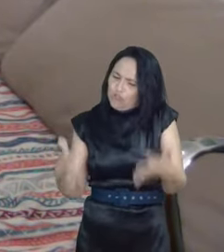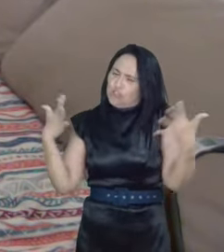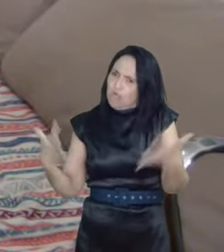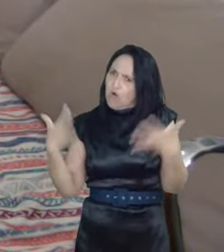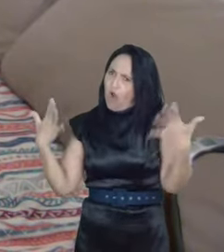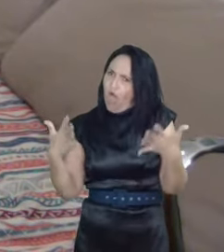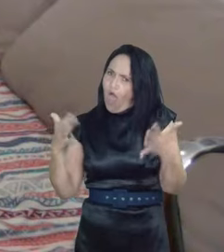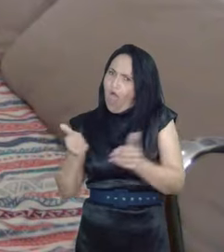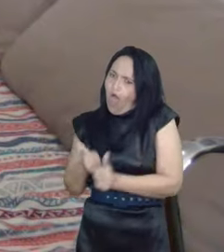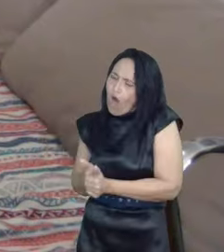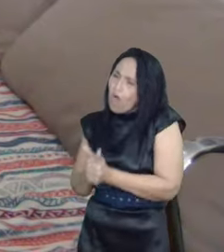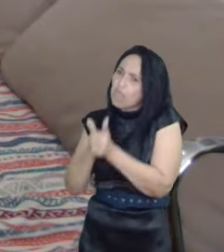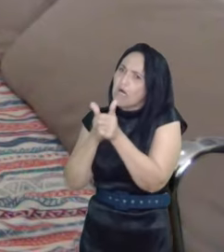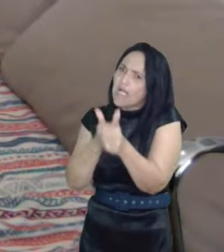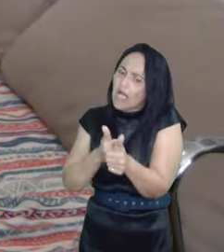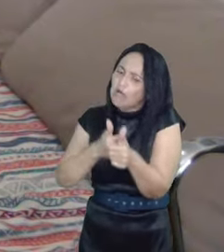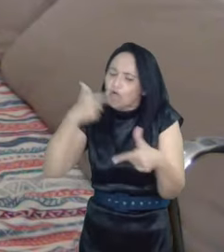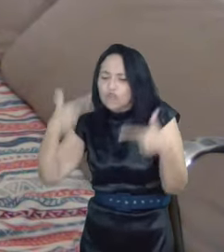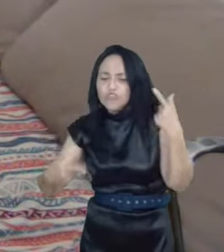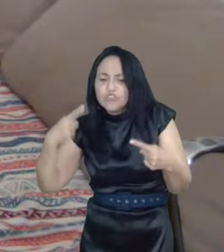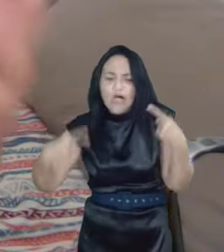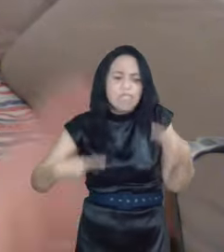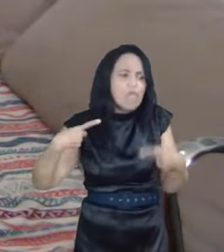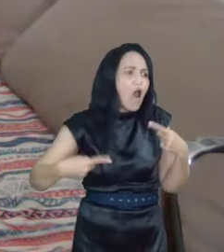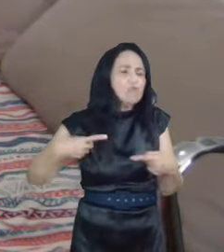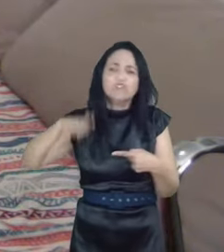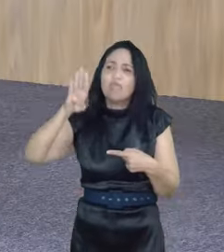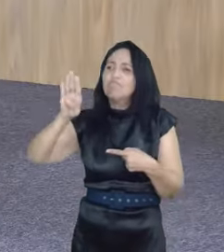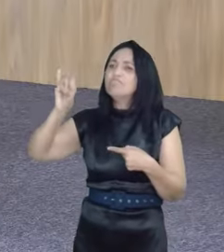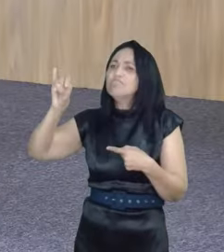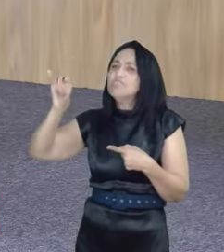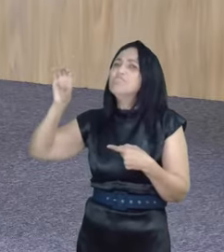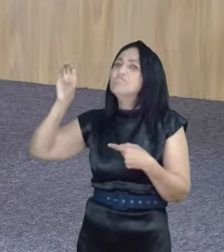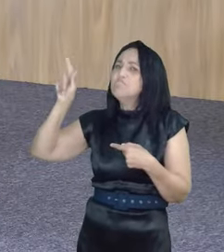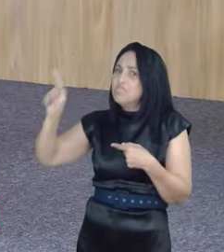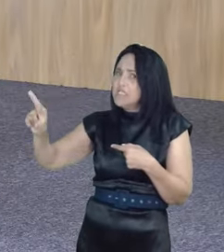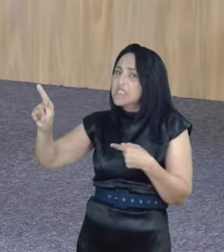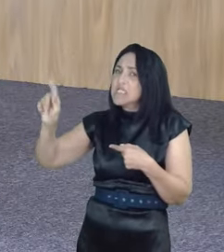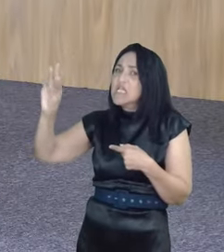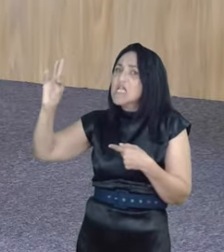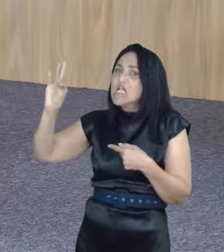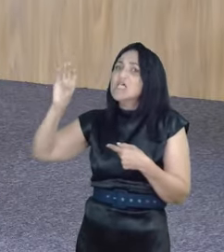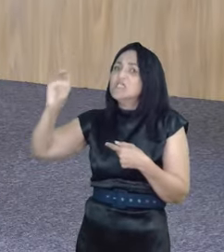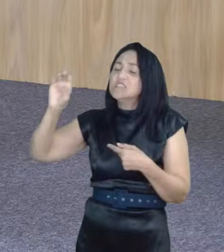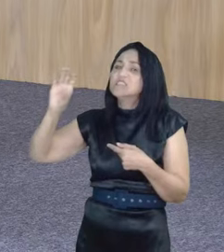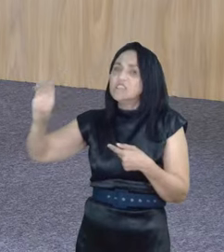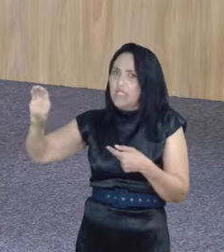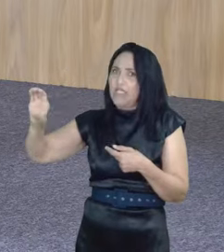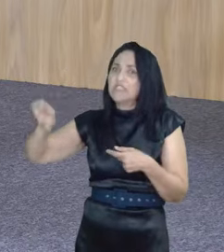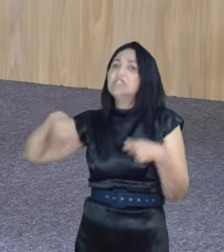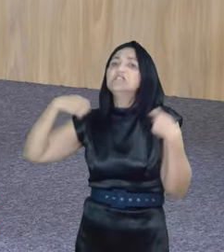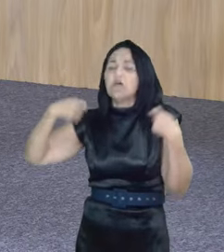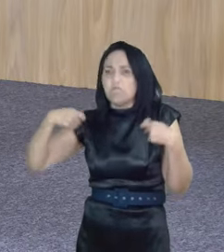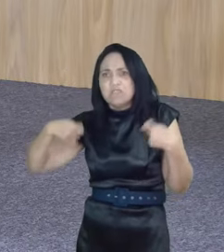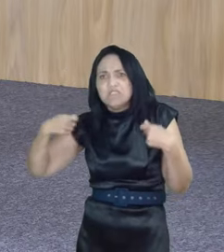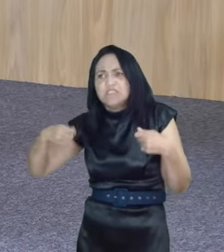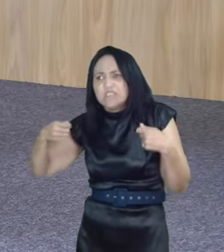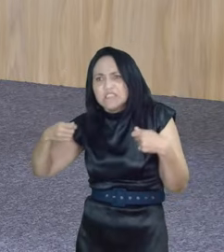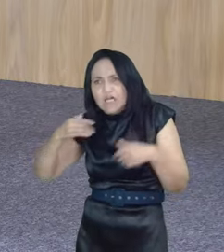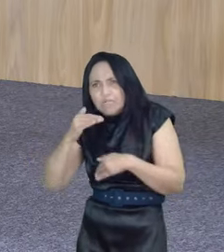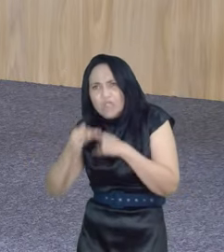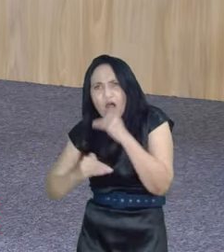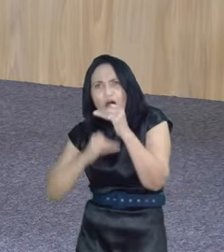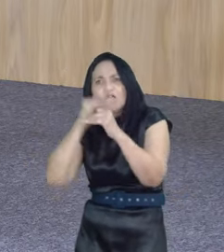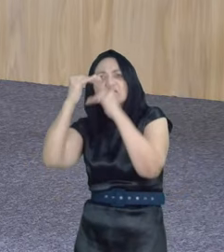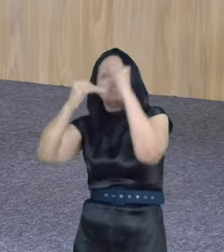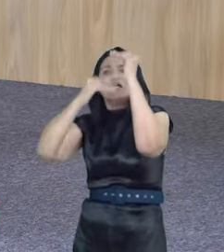desse debate aí sobre a regulação das Big Techs. Foi até bom esse caso ter vindo à tona aí, para a gente poder avançar nisso aí. E